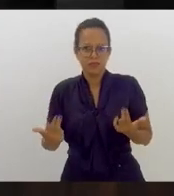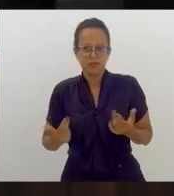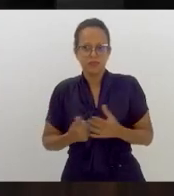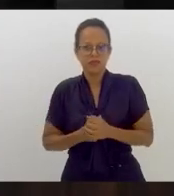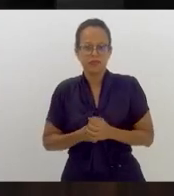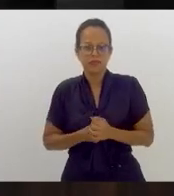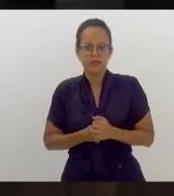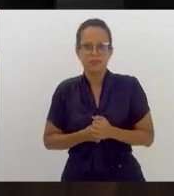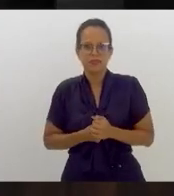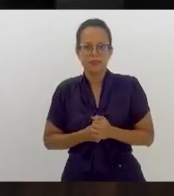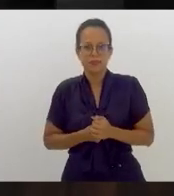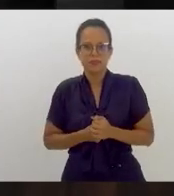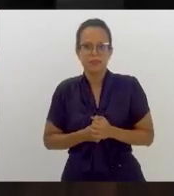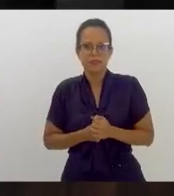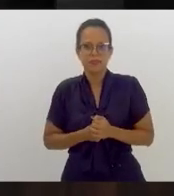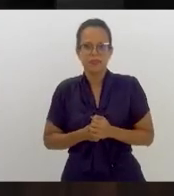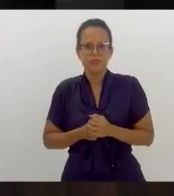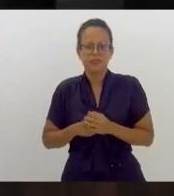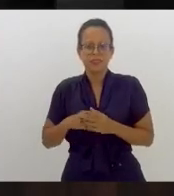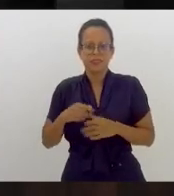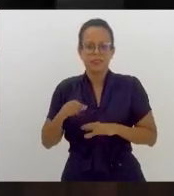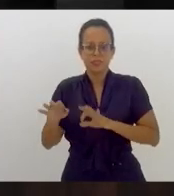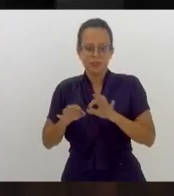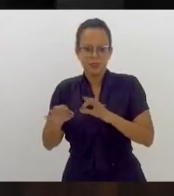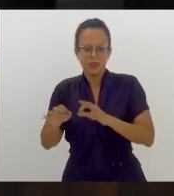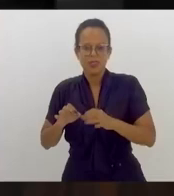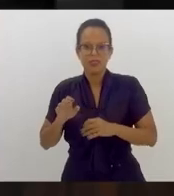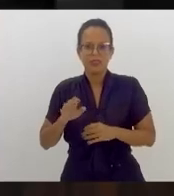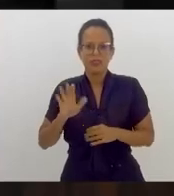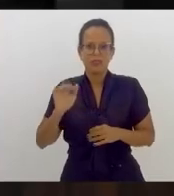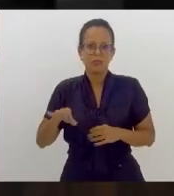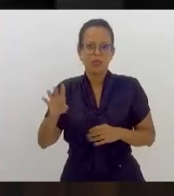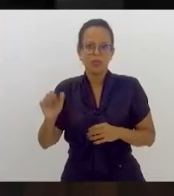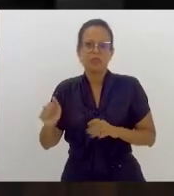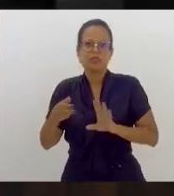pendente de parecer da Comissão de Emendas Condicionais e Vetos.